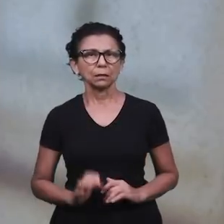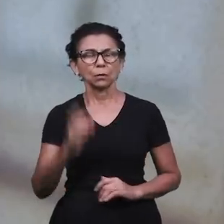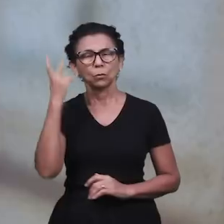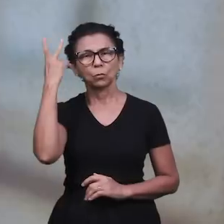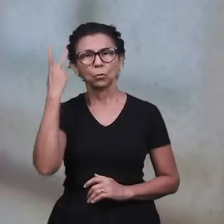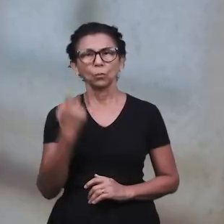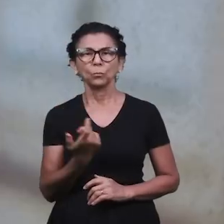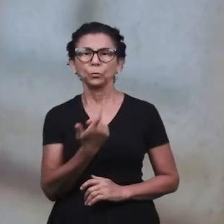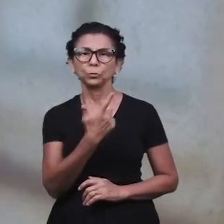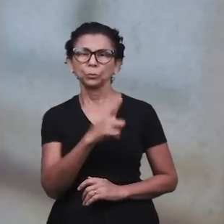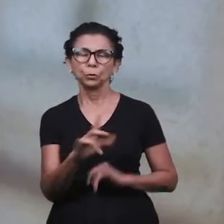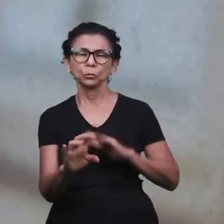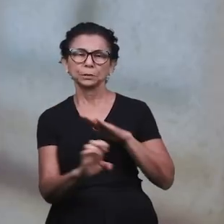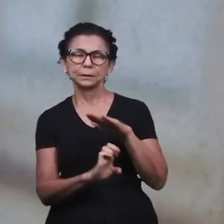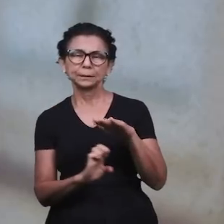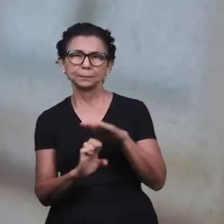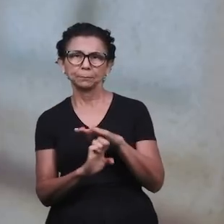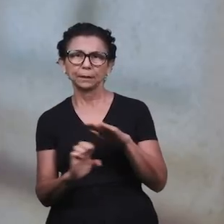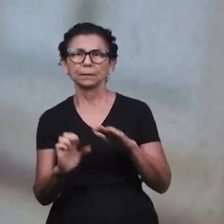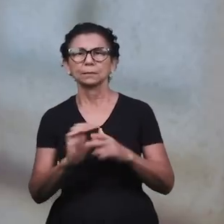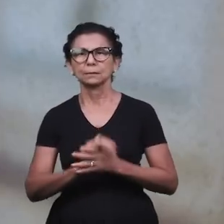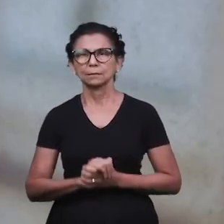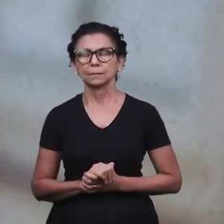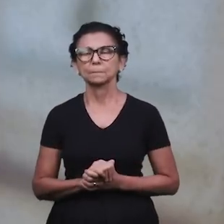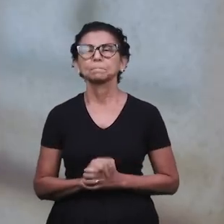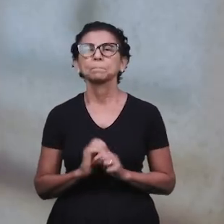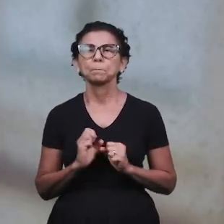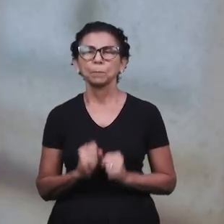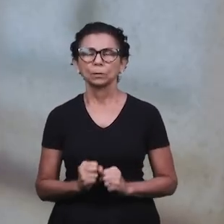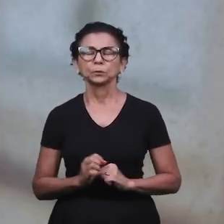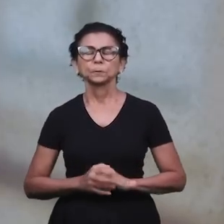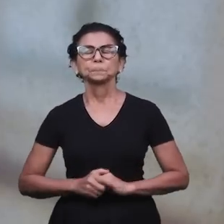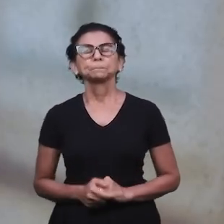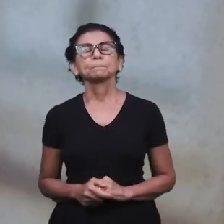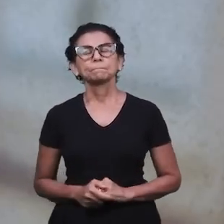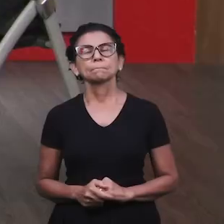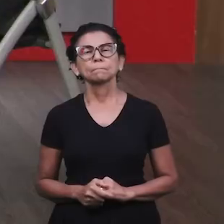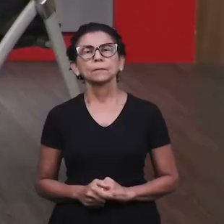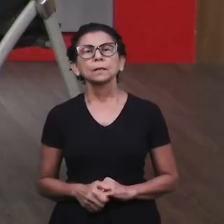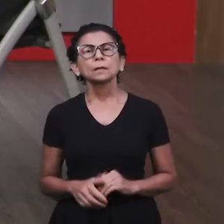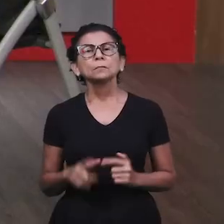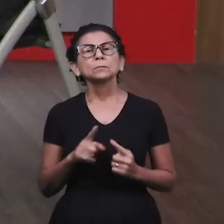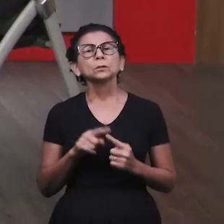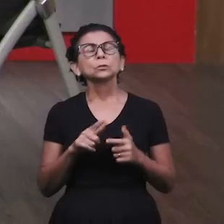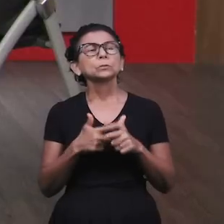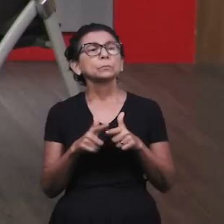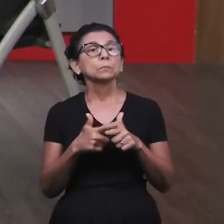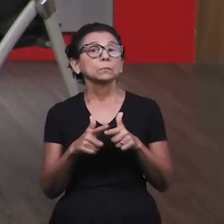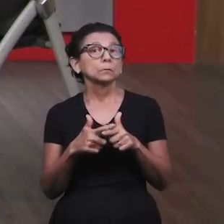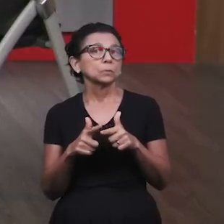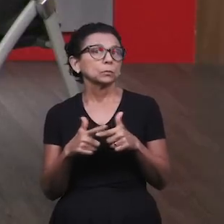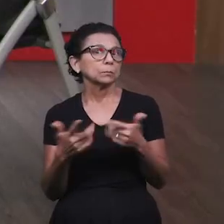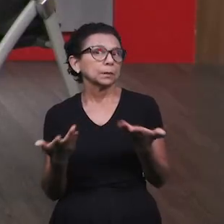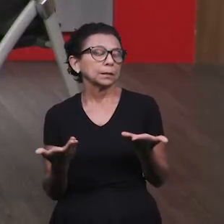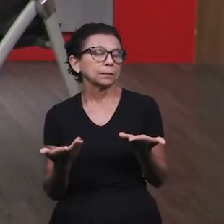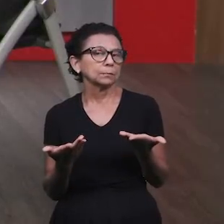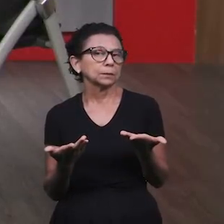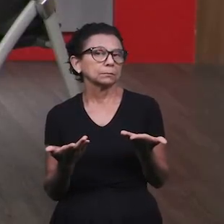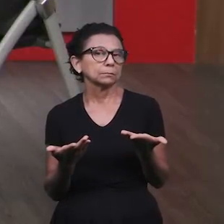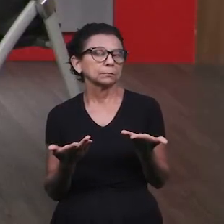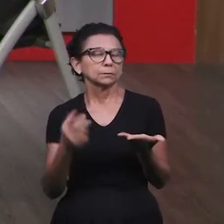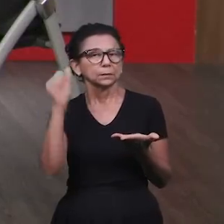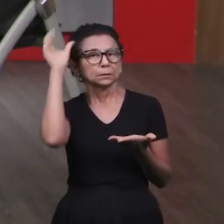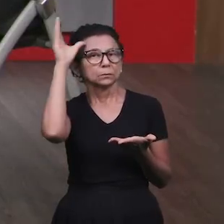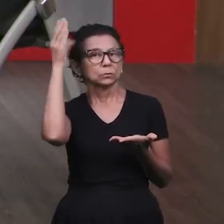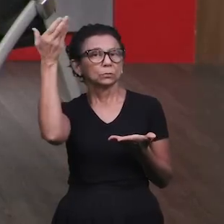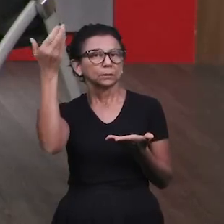partes ativas no Juizado Especial Cível. E quais as causas que podem ser levadas para serem resolvidas no âmbito